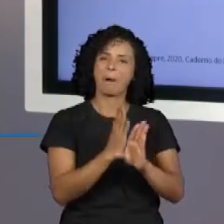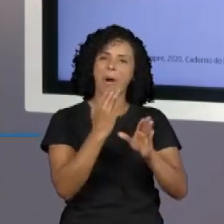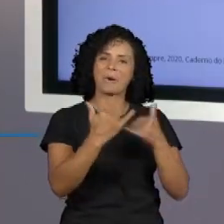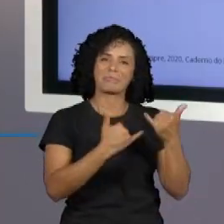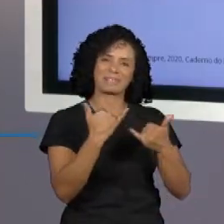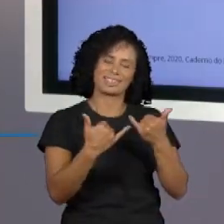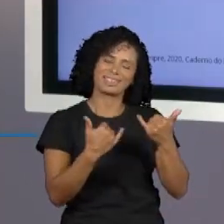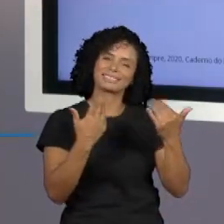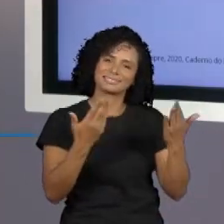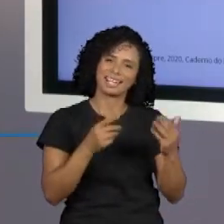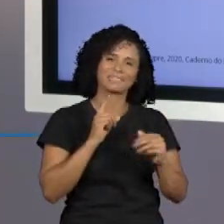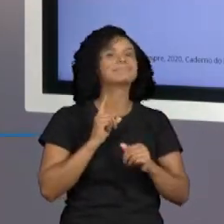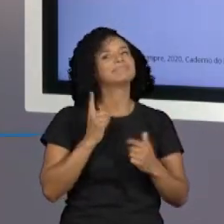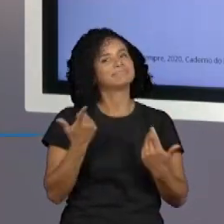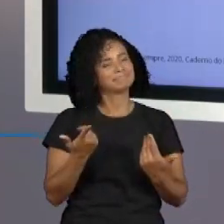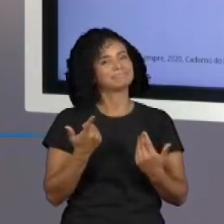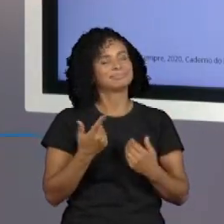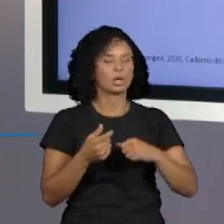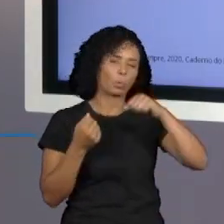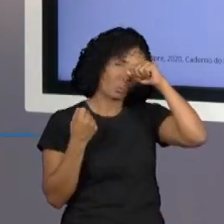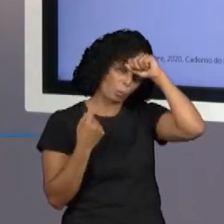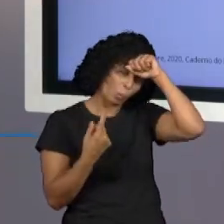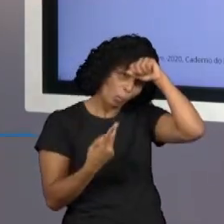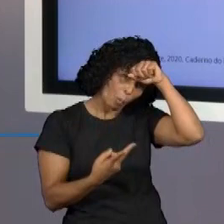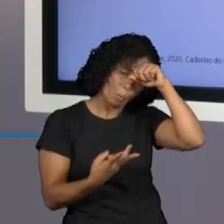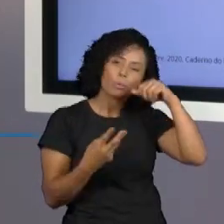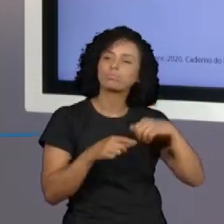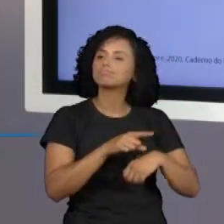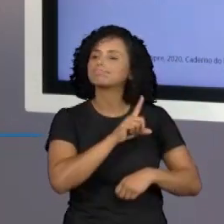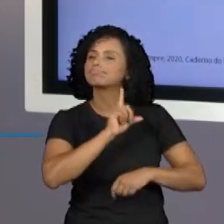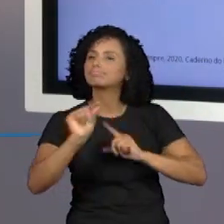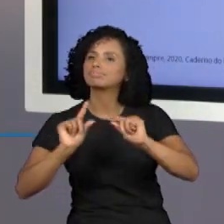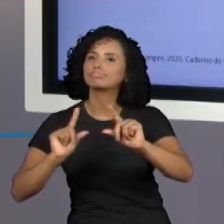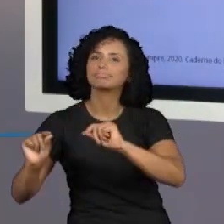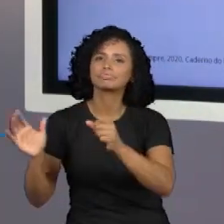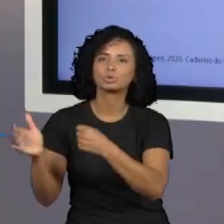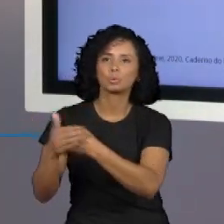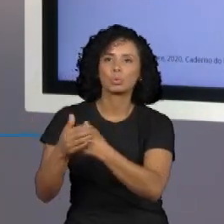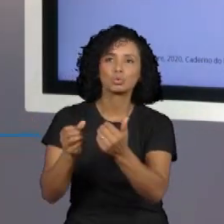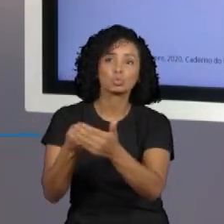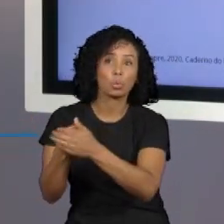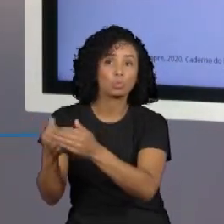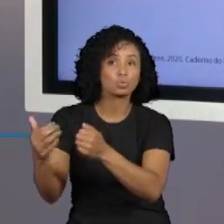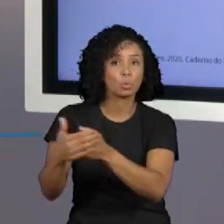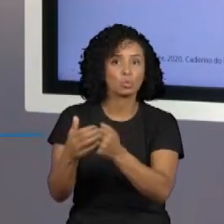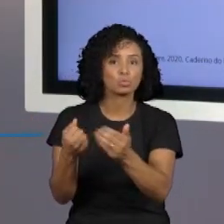caso é esconde-esconde, por meio da compreensão, nós colocamos o título, que é uma